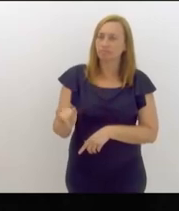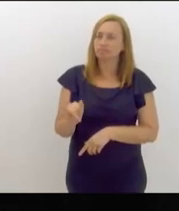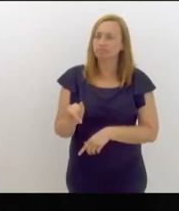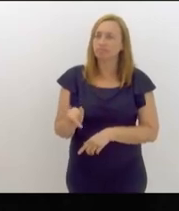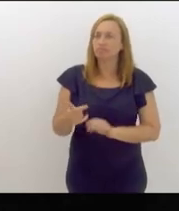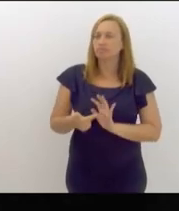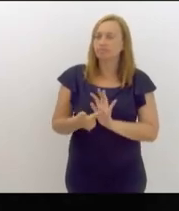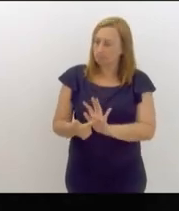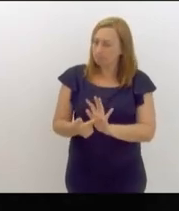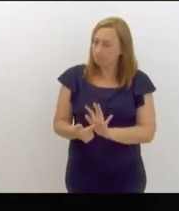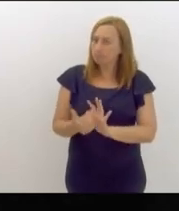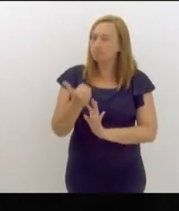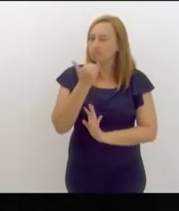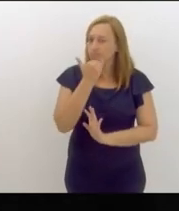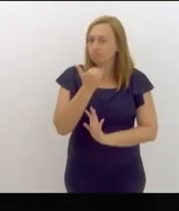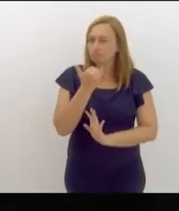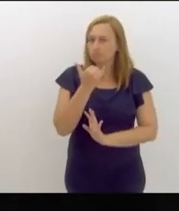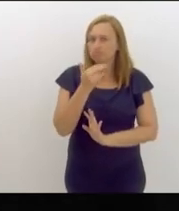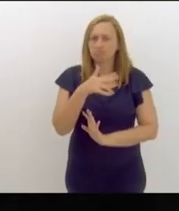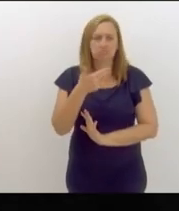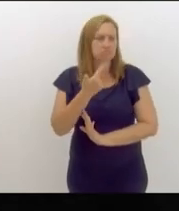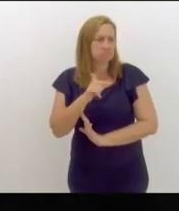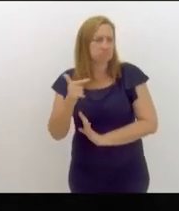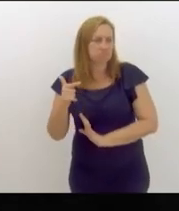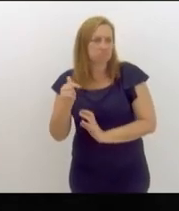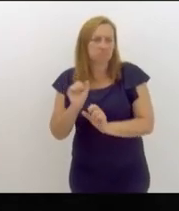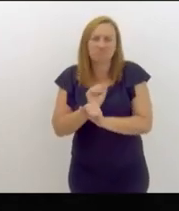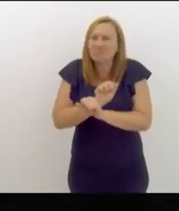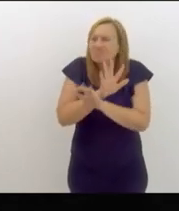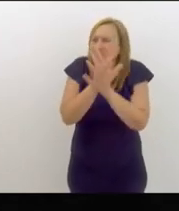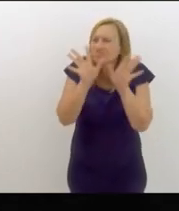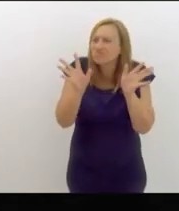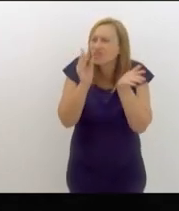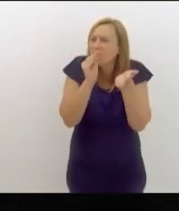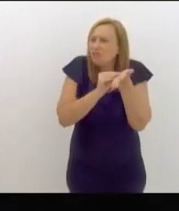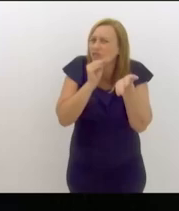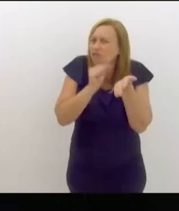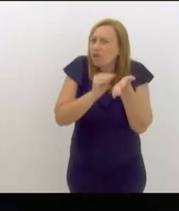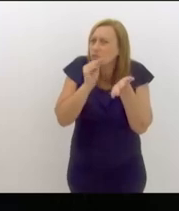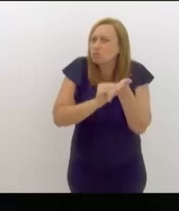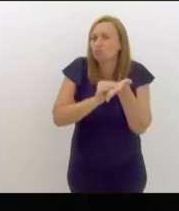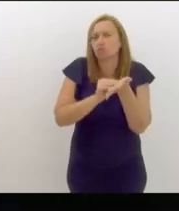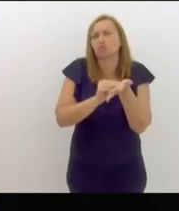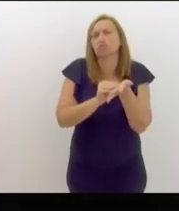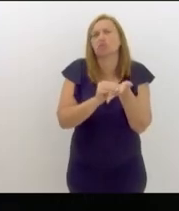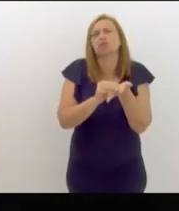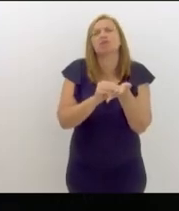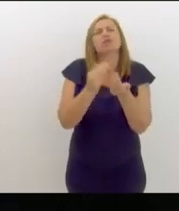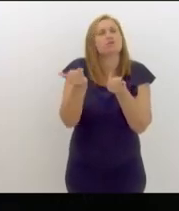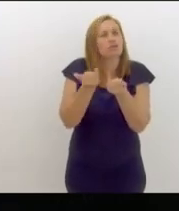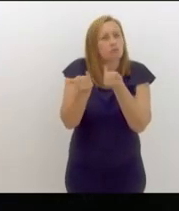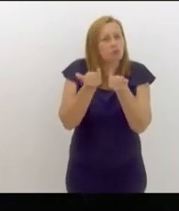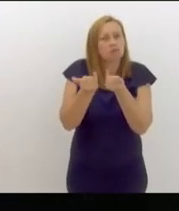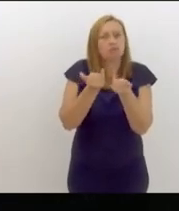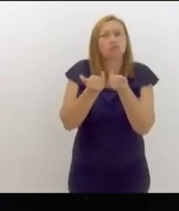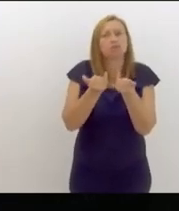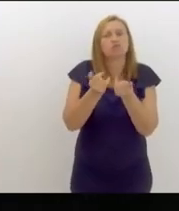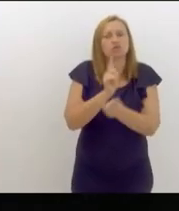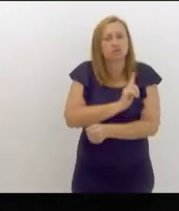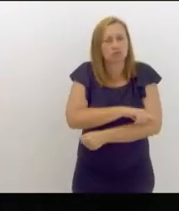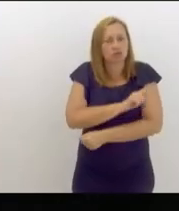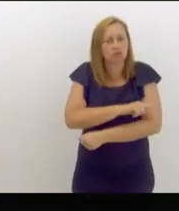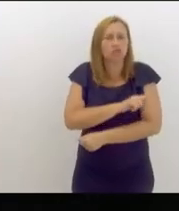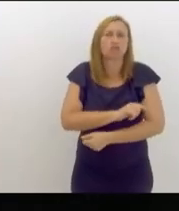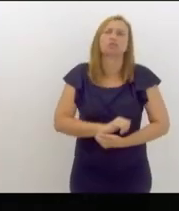perdão que não houve nenhuma transparência faltou muita transparência na gestão desses